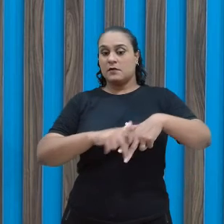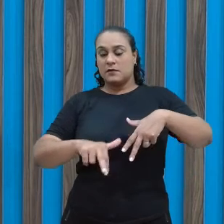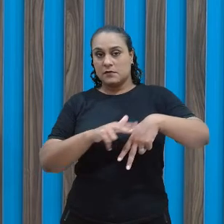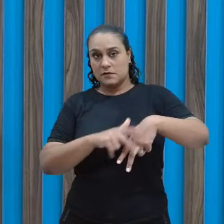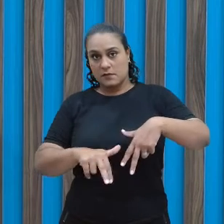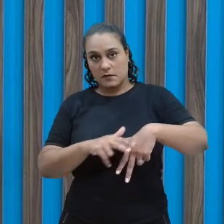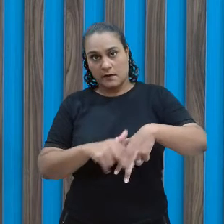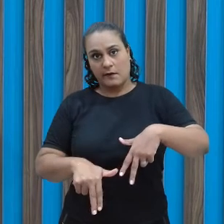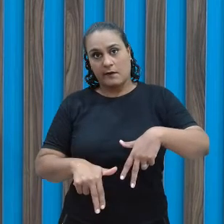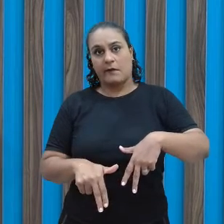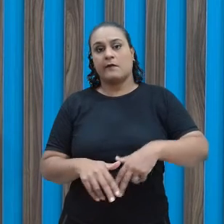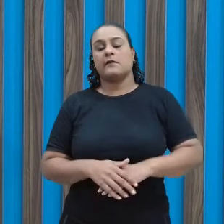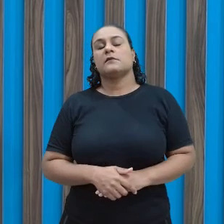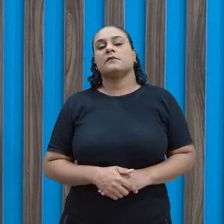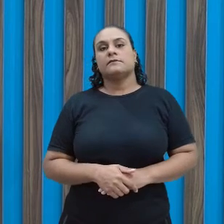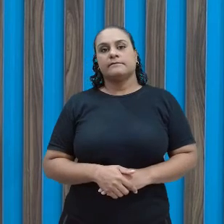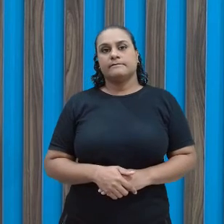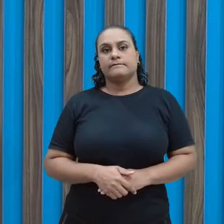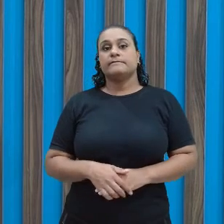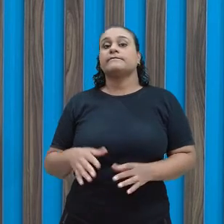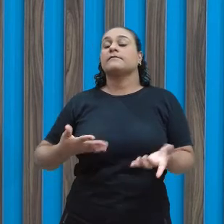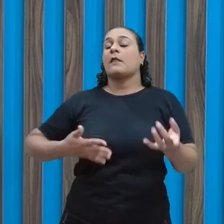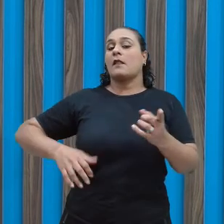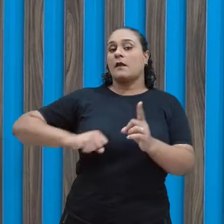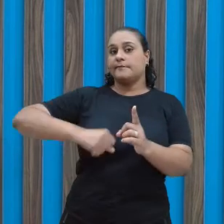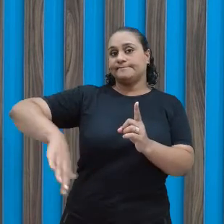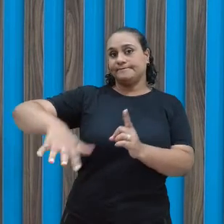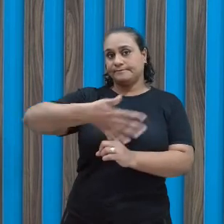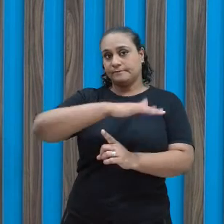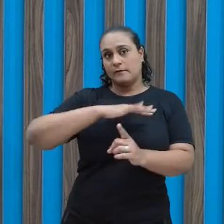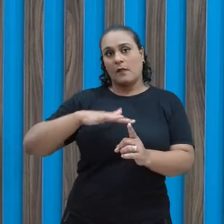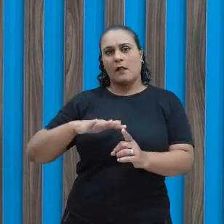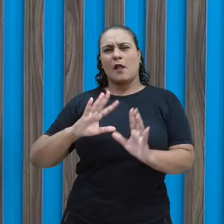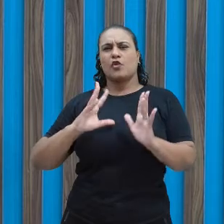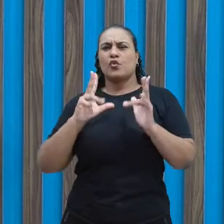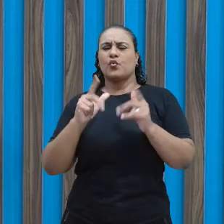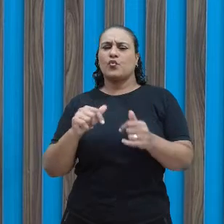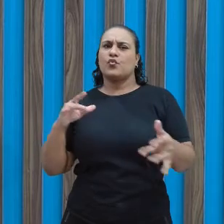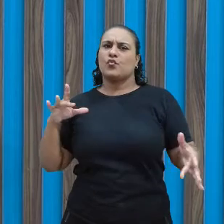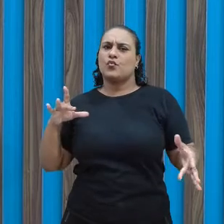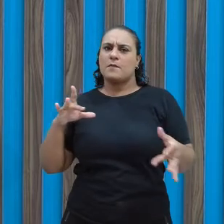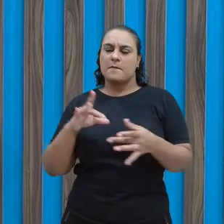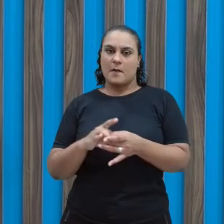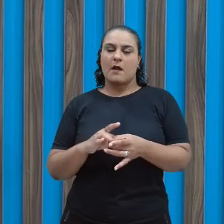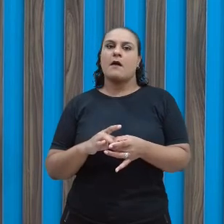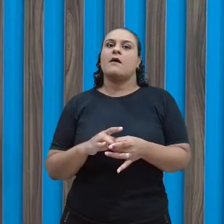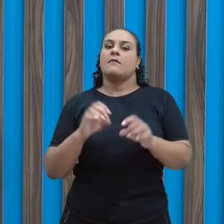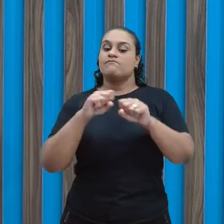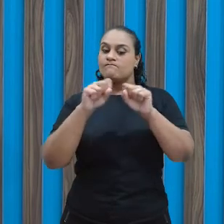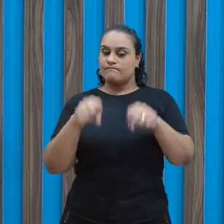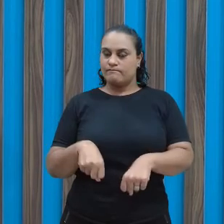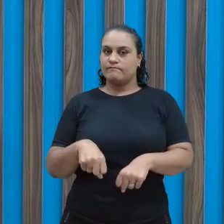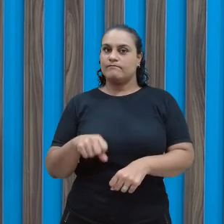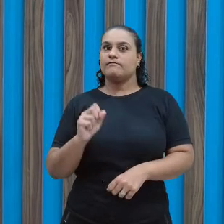homens e mulheres, ambiental. Então, está tudo muito junto, esses sistemas, tá?